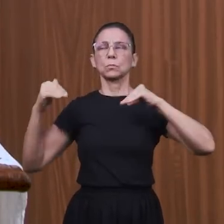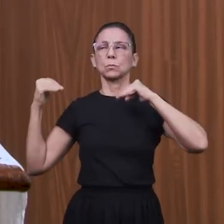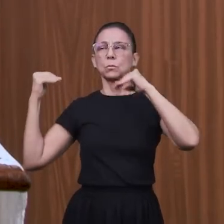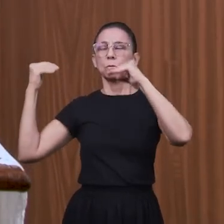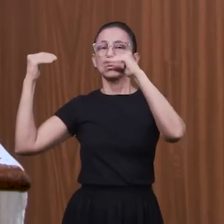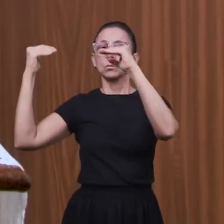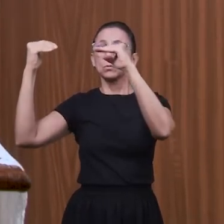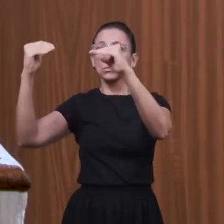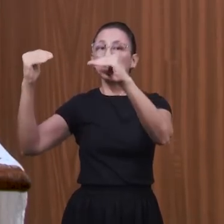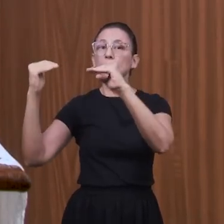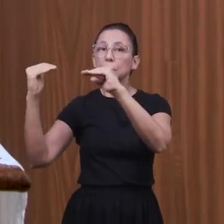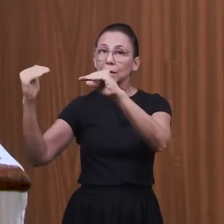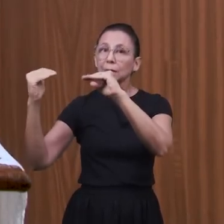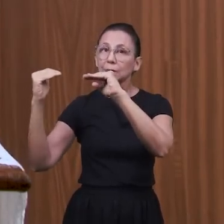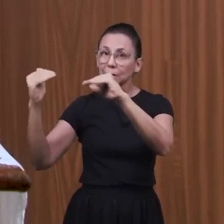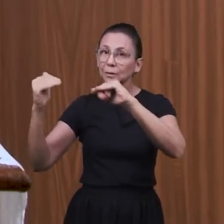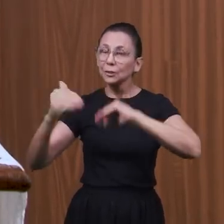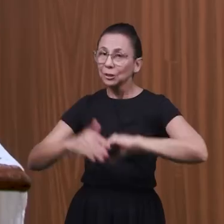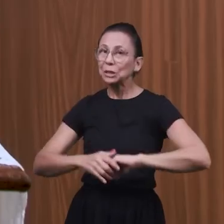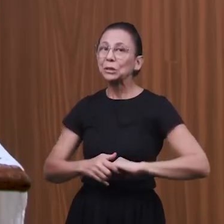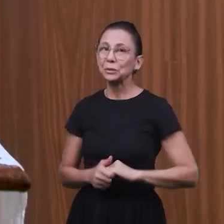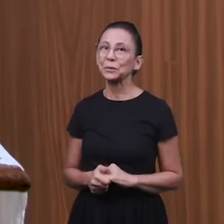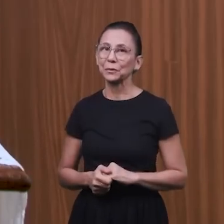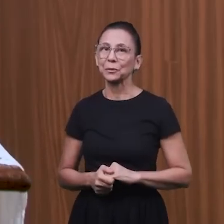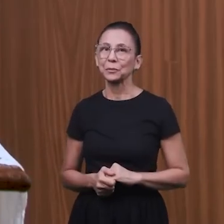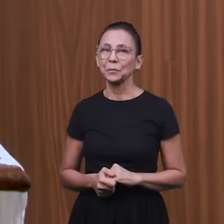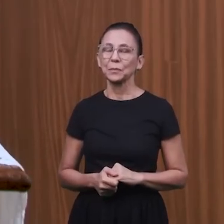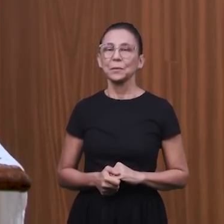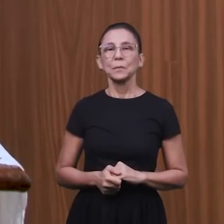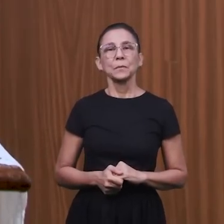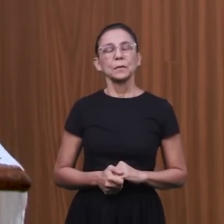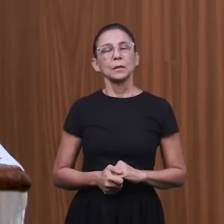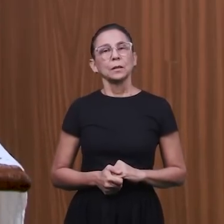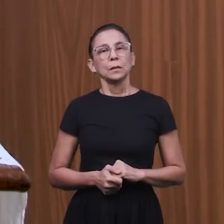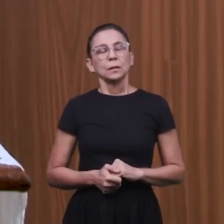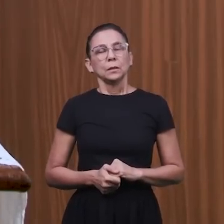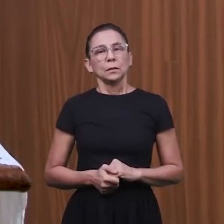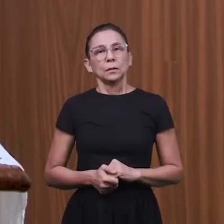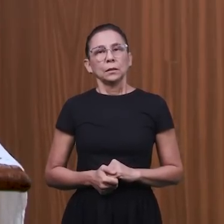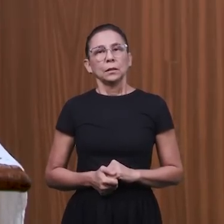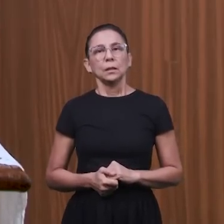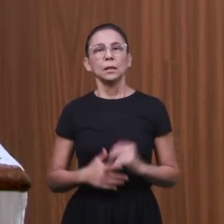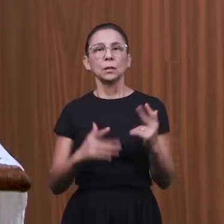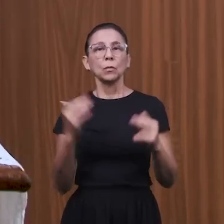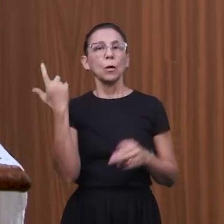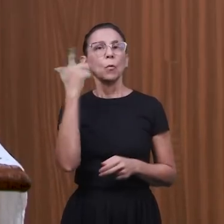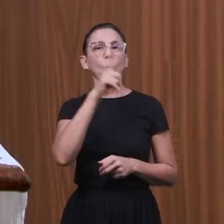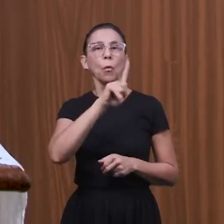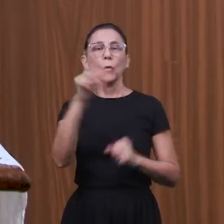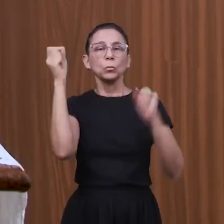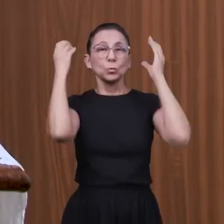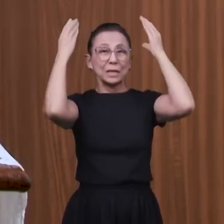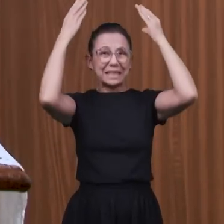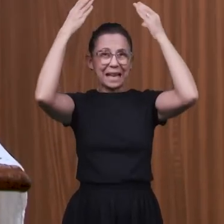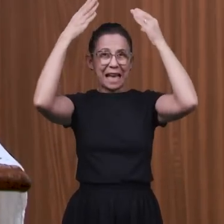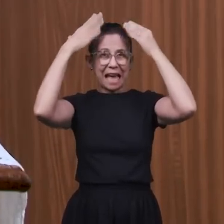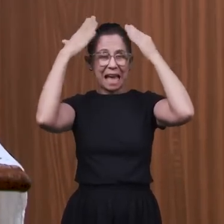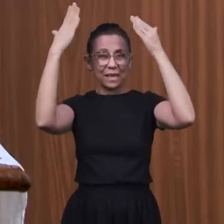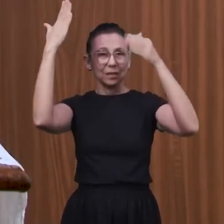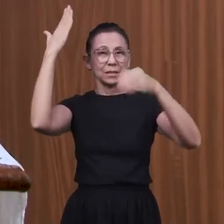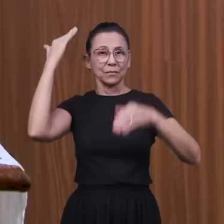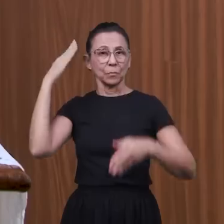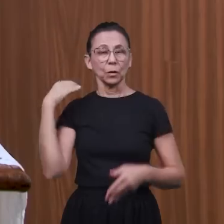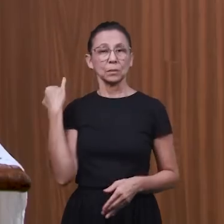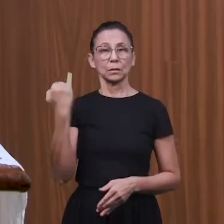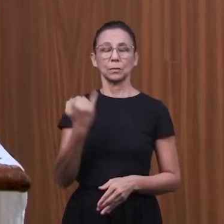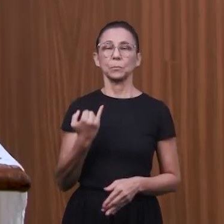novamente a dignidade de um reino que havia sido tão próspero. Mas justamente por ter perdido este elo, esta